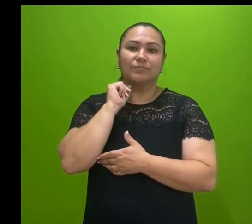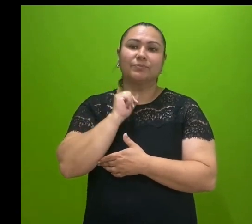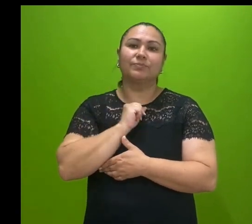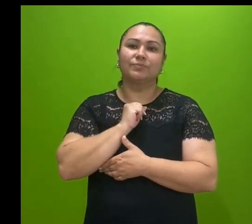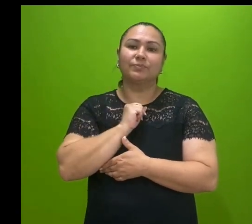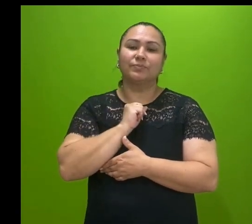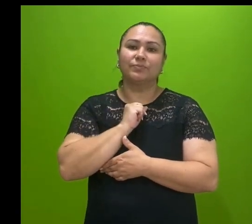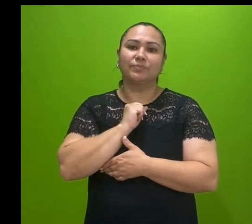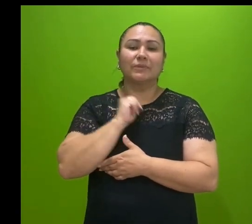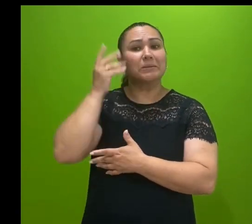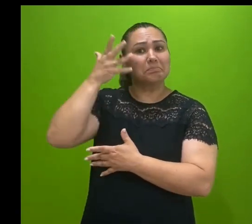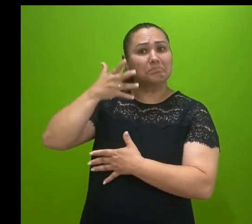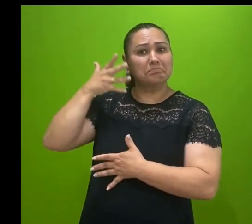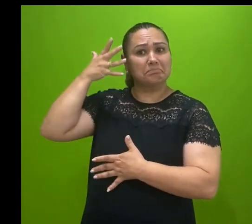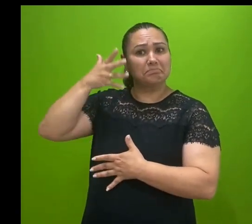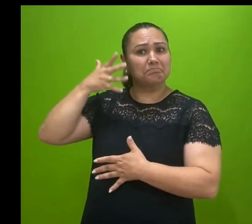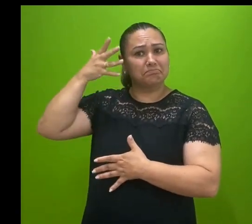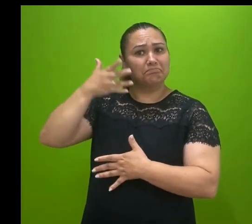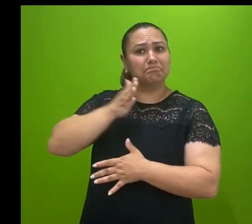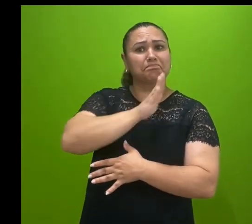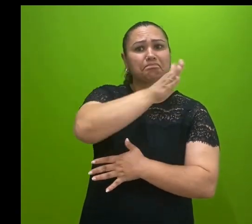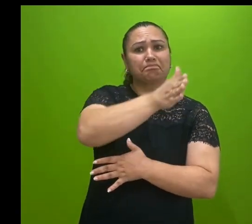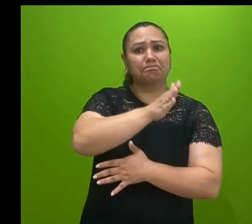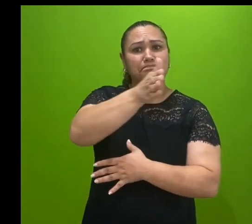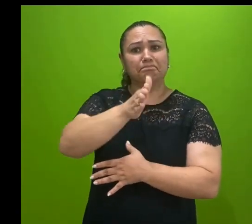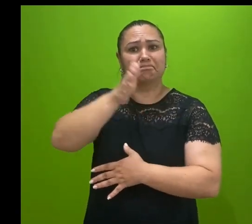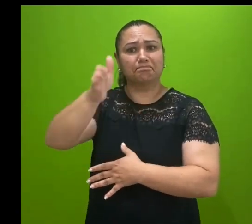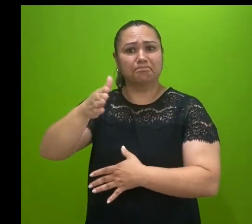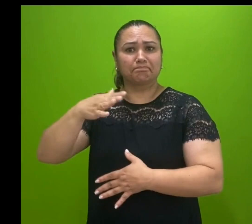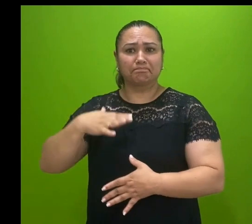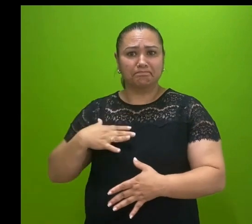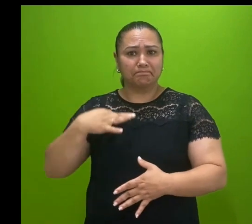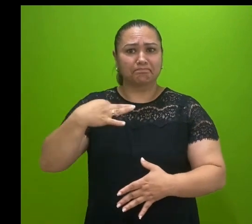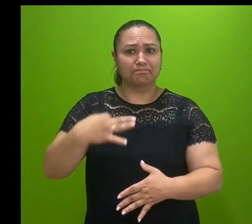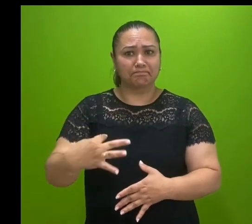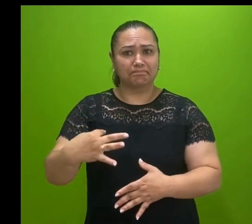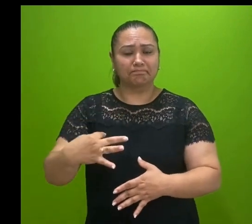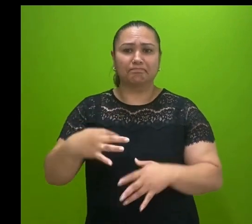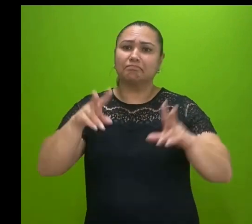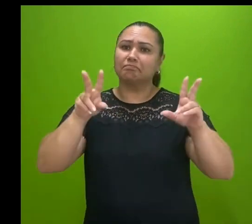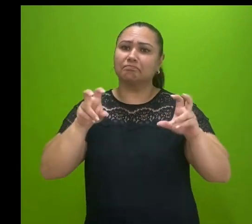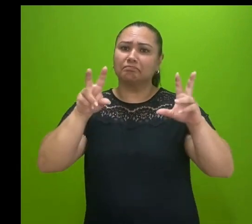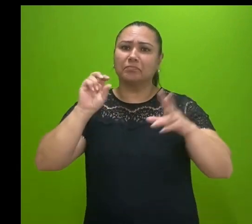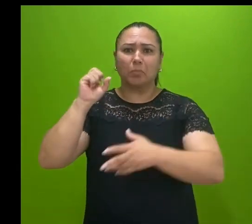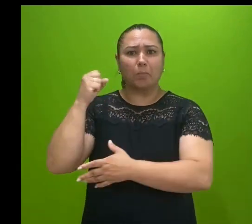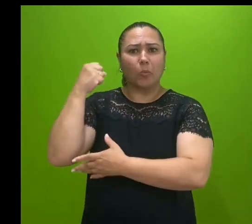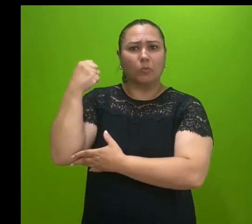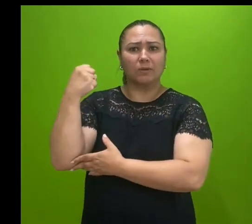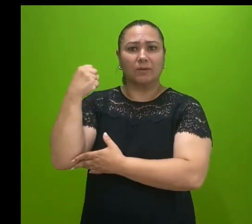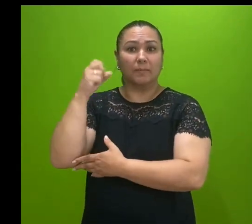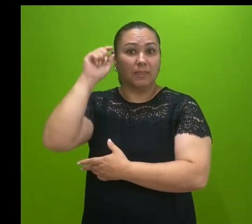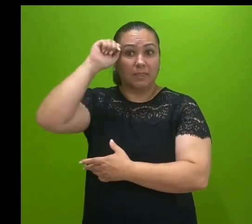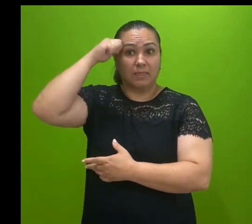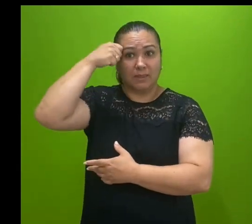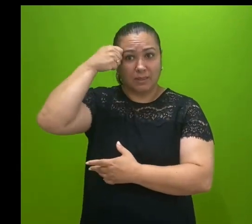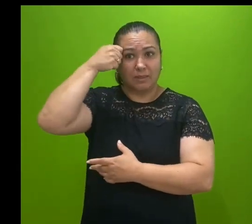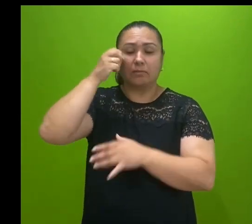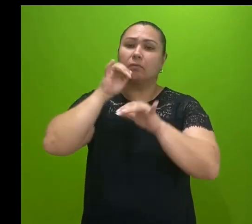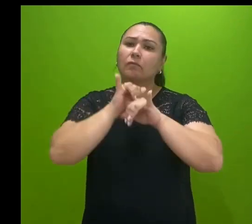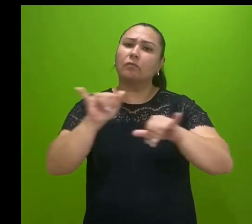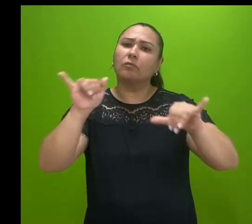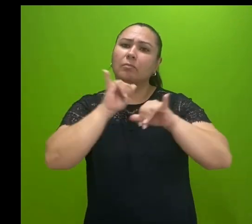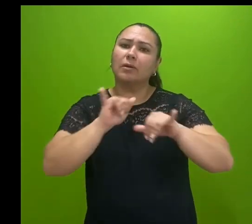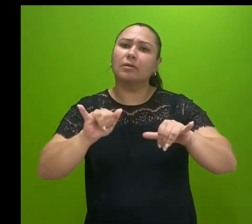municipal e faço palestras, né, voluntárias sobre empoderamento negro,